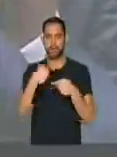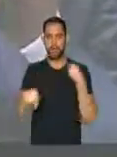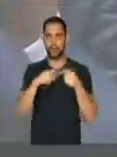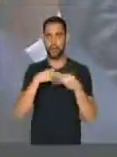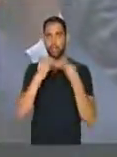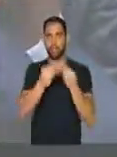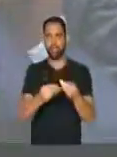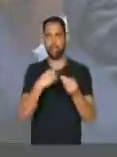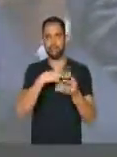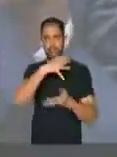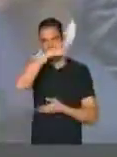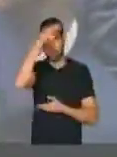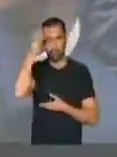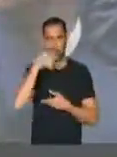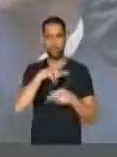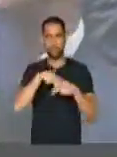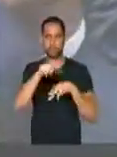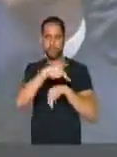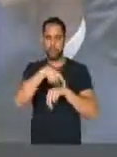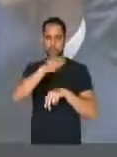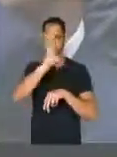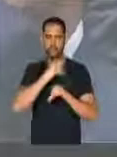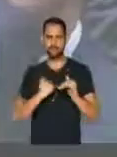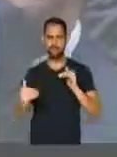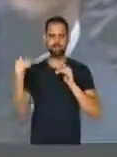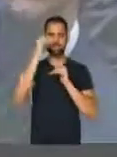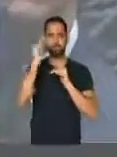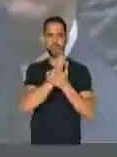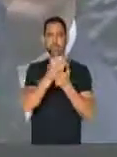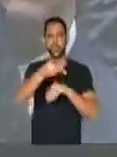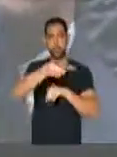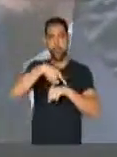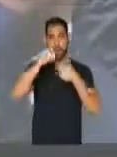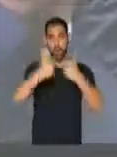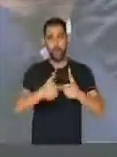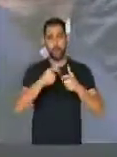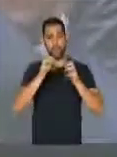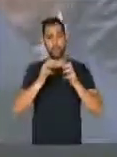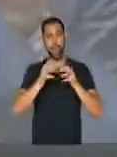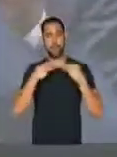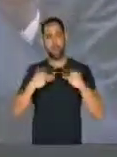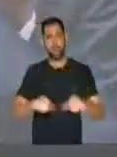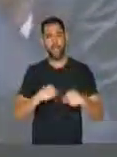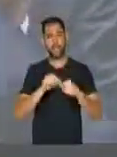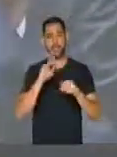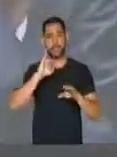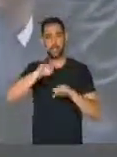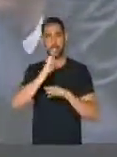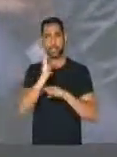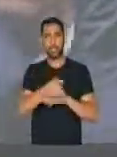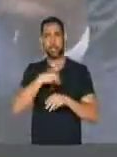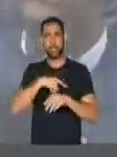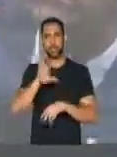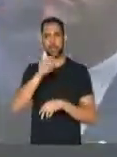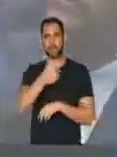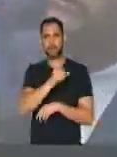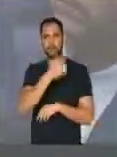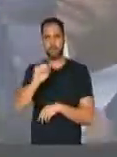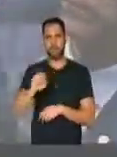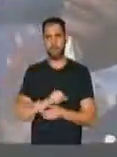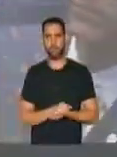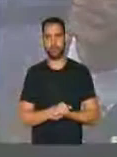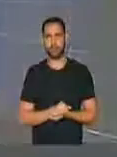a entrega da Amazônia, por um país soberano, por um país onde a moralidade seja. Direta já, é Lula em